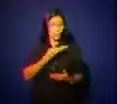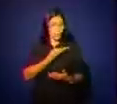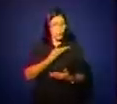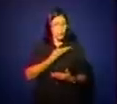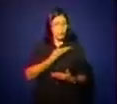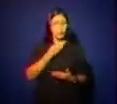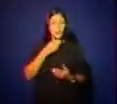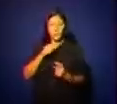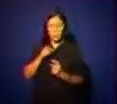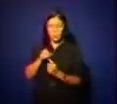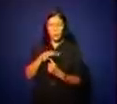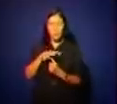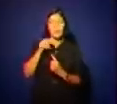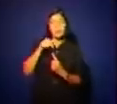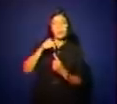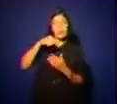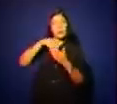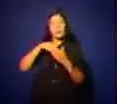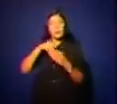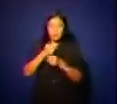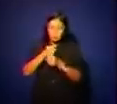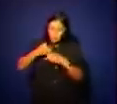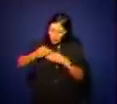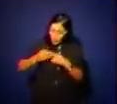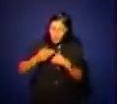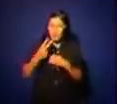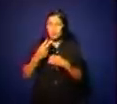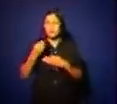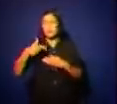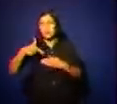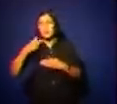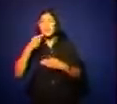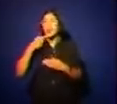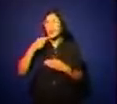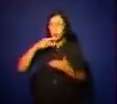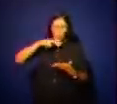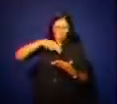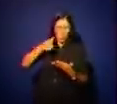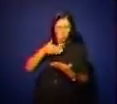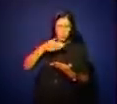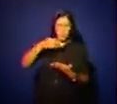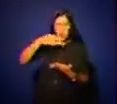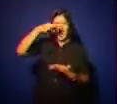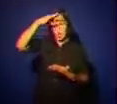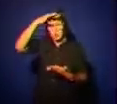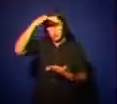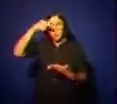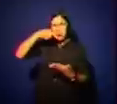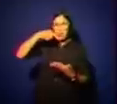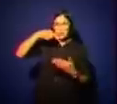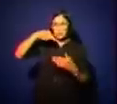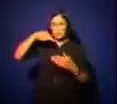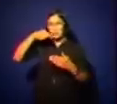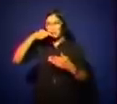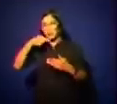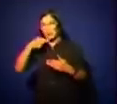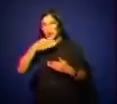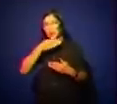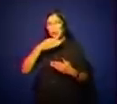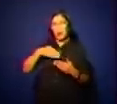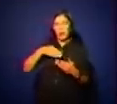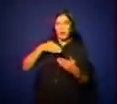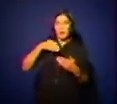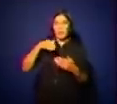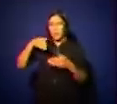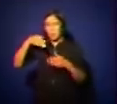tá no banco central pelo desde 2007 e eu fico lendo as notícias do Peru né Presidente fecho congresso e aí